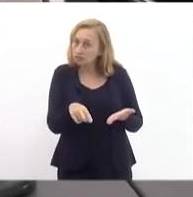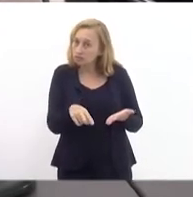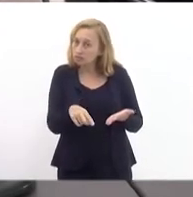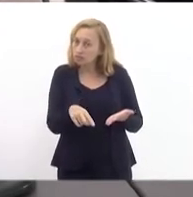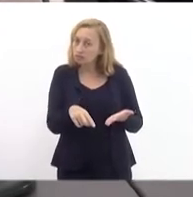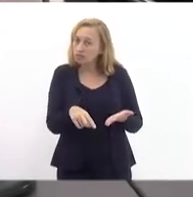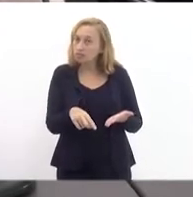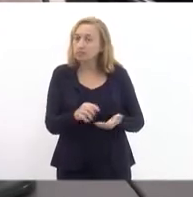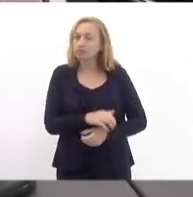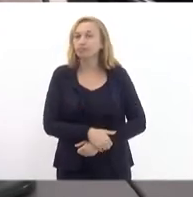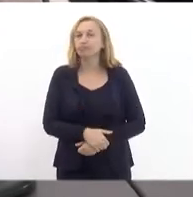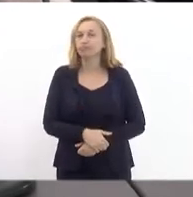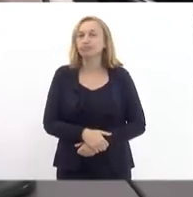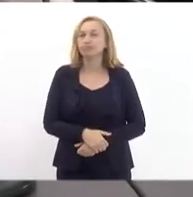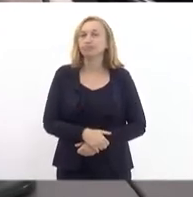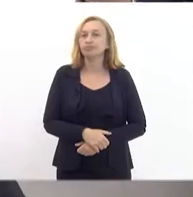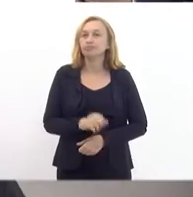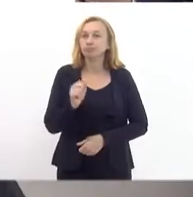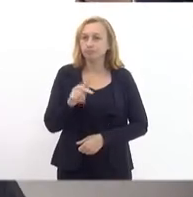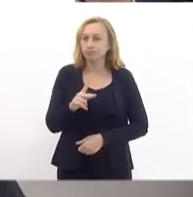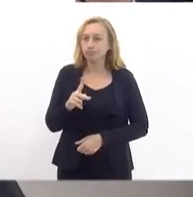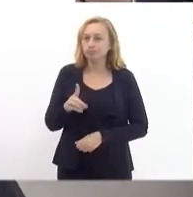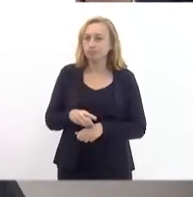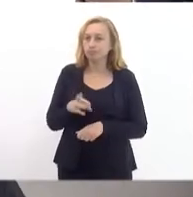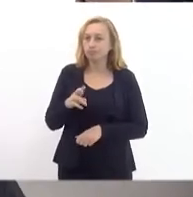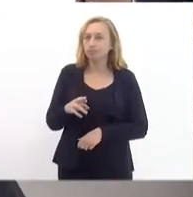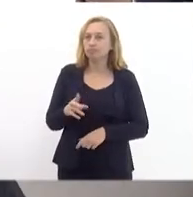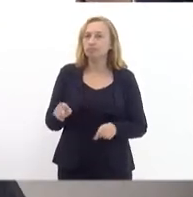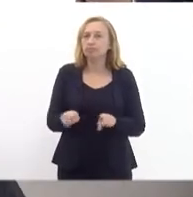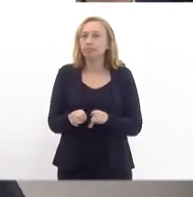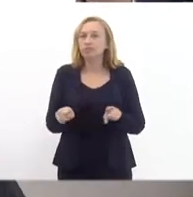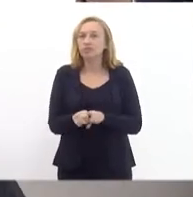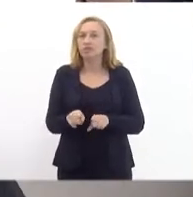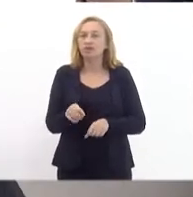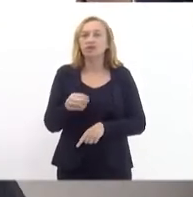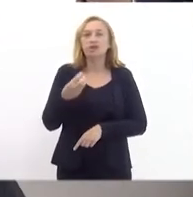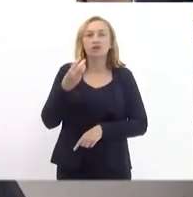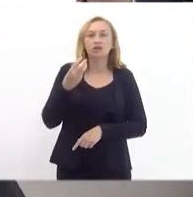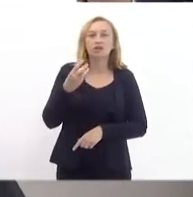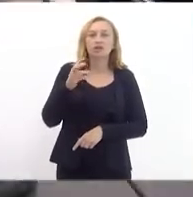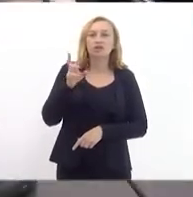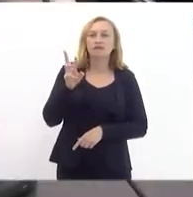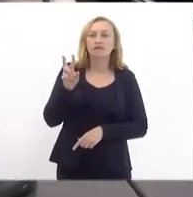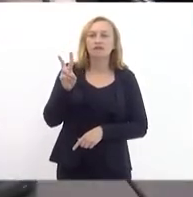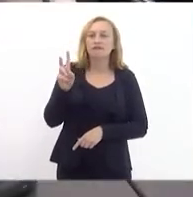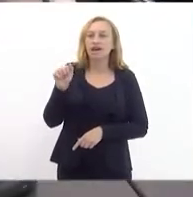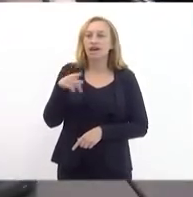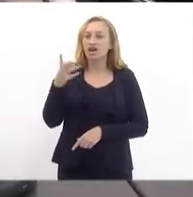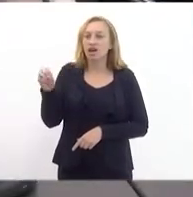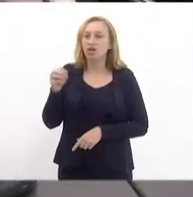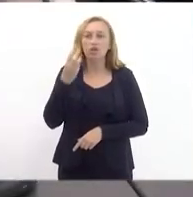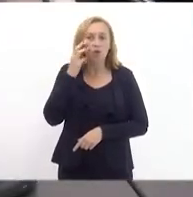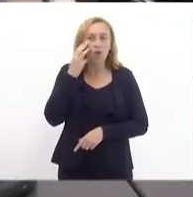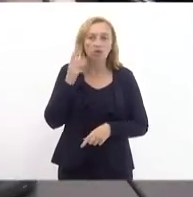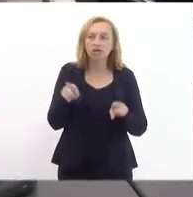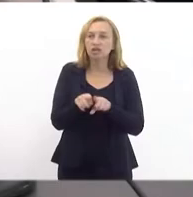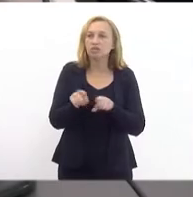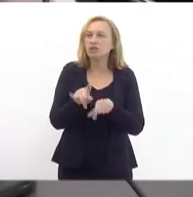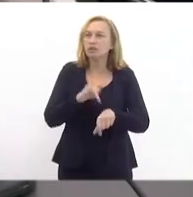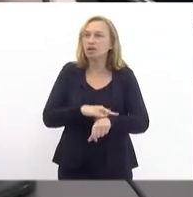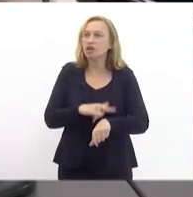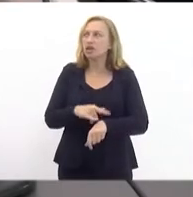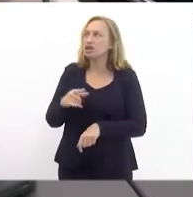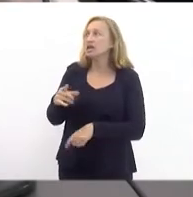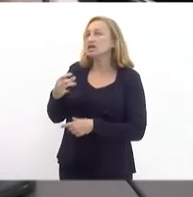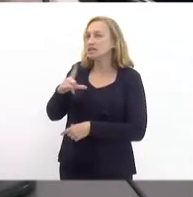que vai ser assinado. Ok, doutor. E sobre vagão rosa e banheiros, se tem alguma questão na ouvidoria, Álvaro, aí eu não